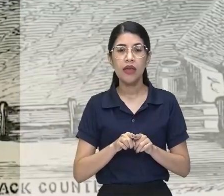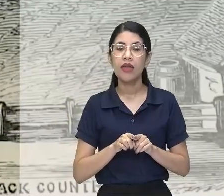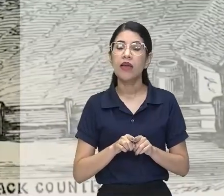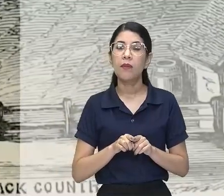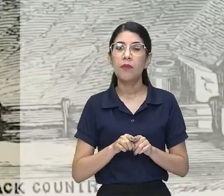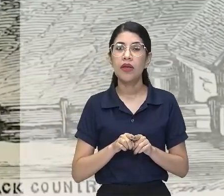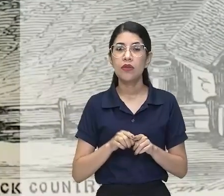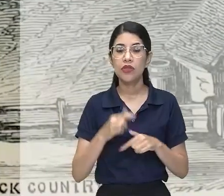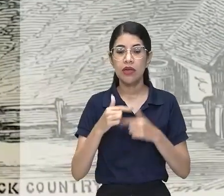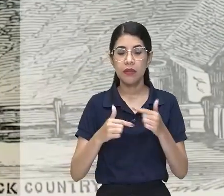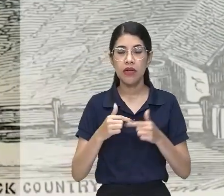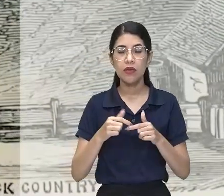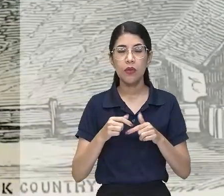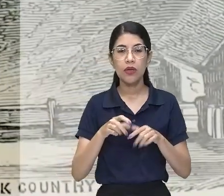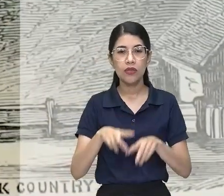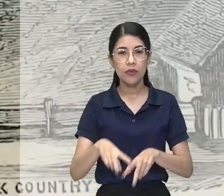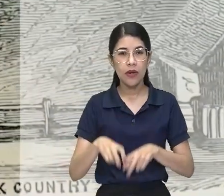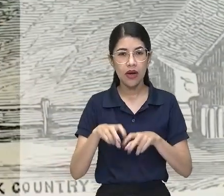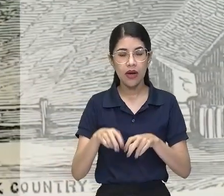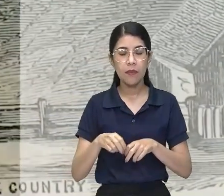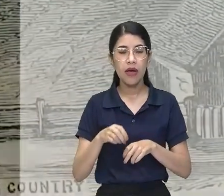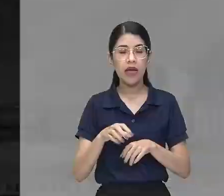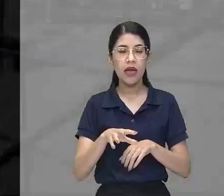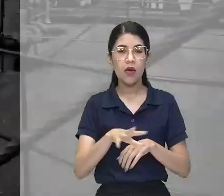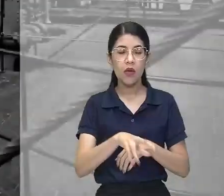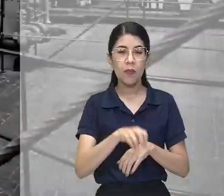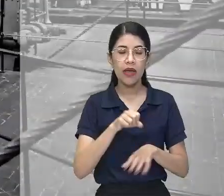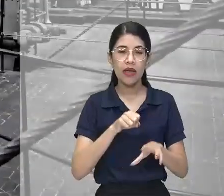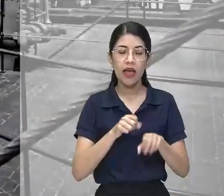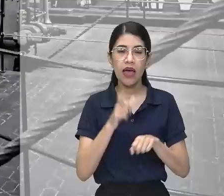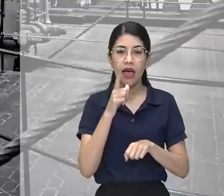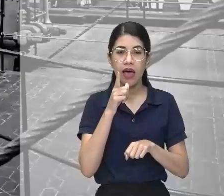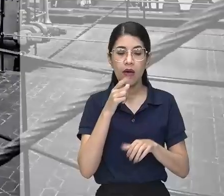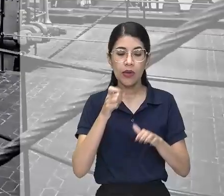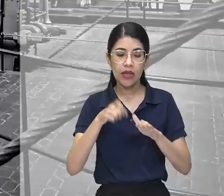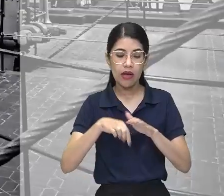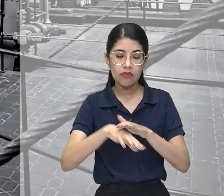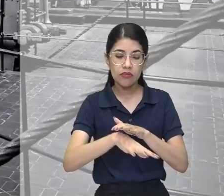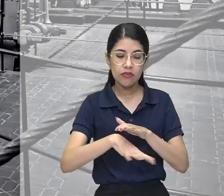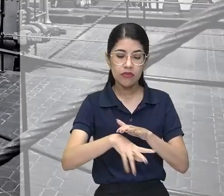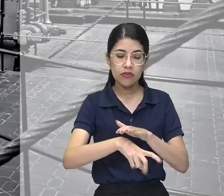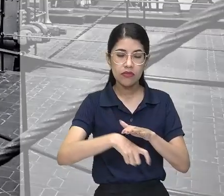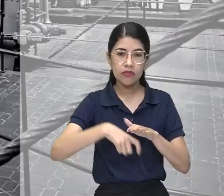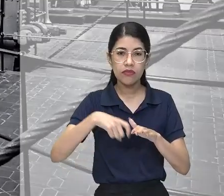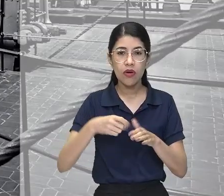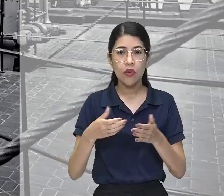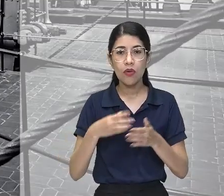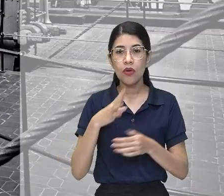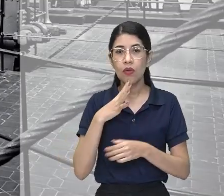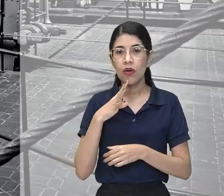ingleses para a retirada de água das minas subterrâneas. Esse tipo de engenhoca é o que nós conhecemos